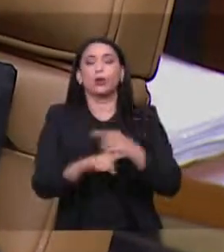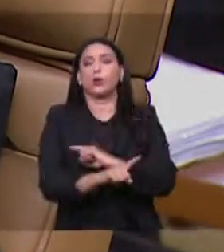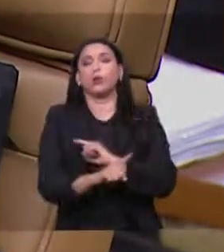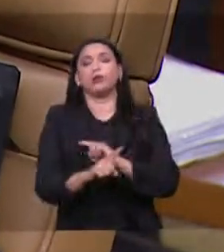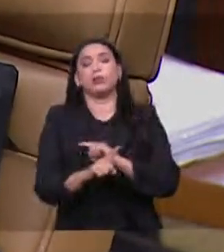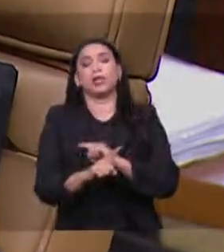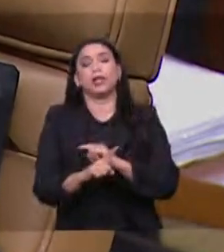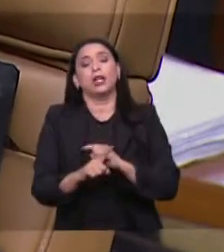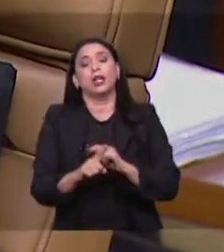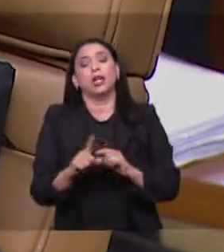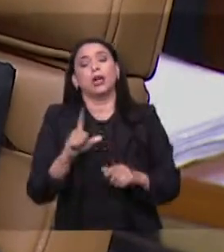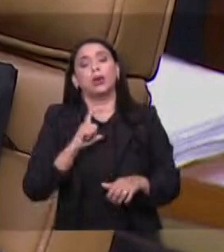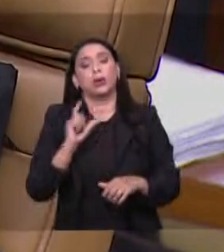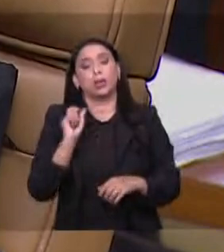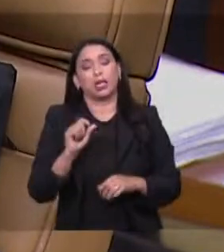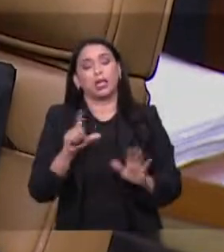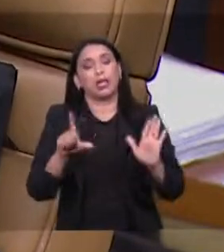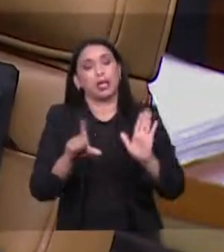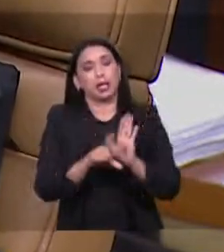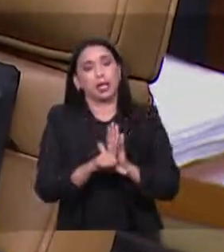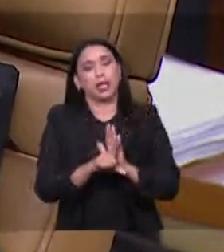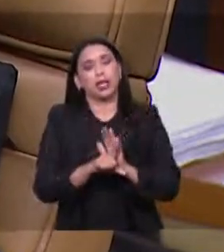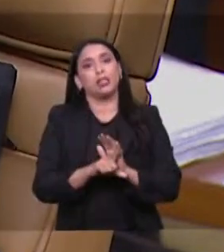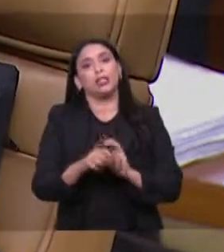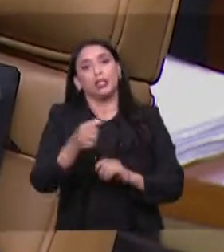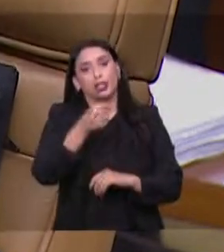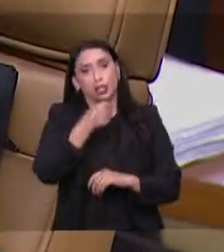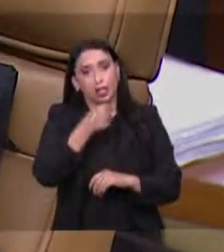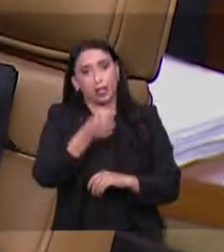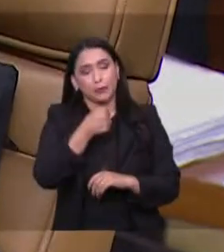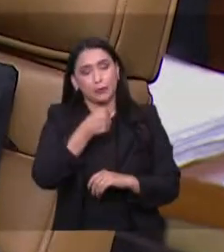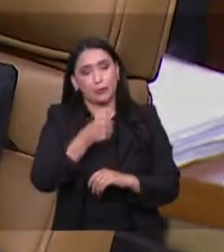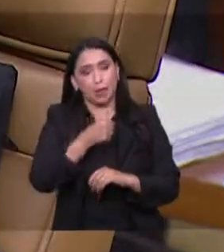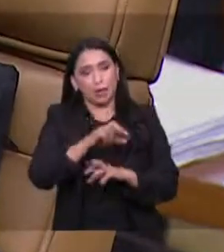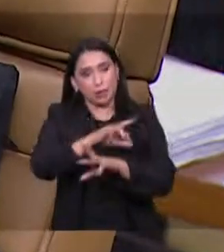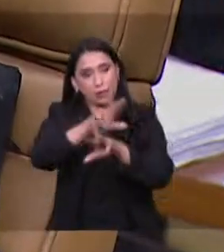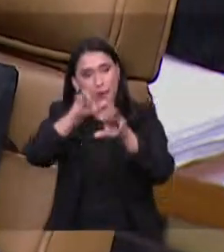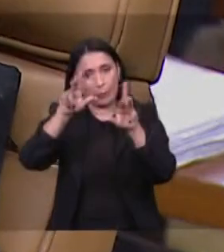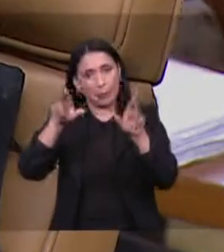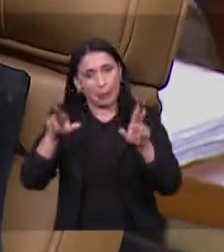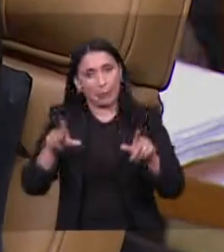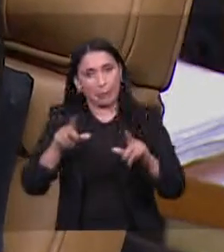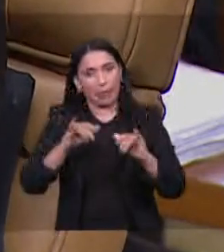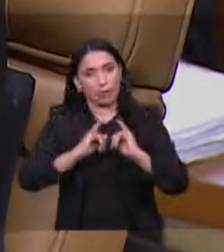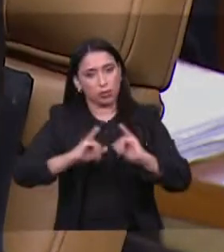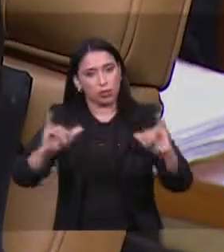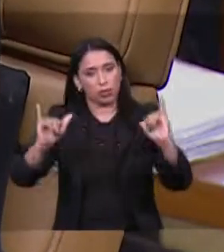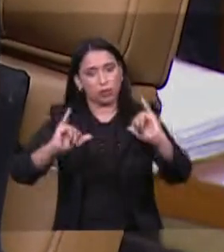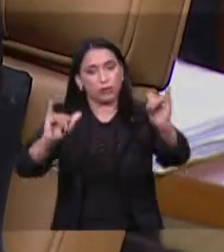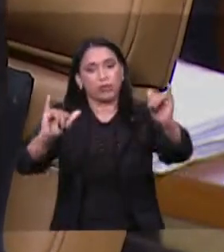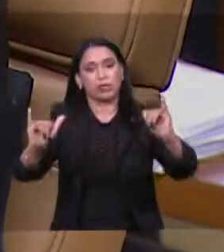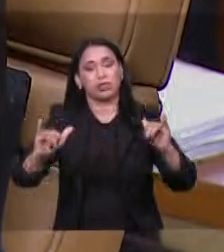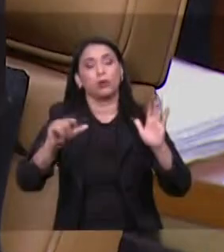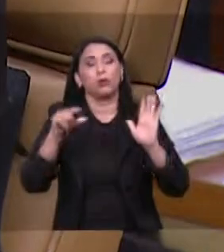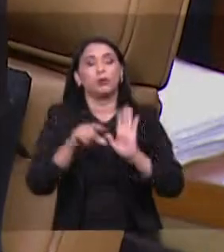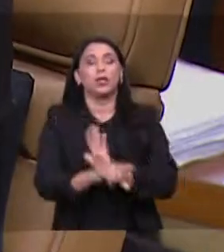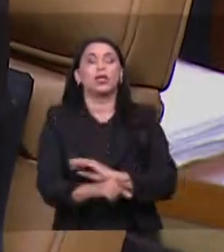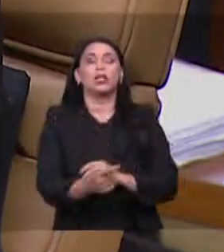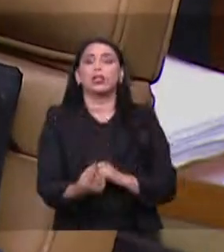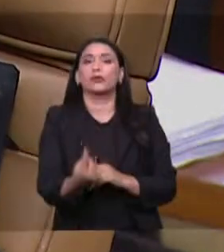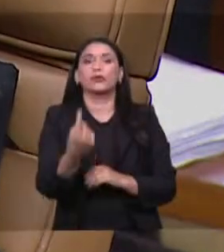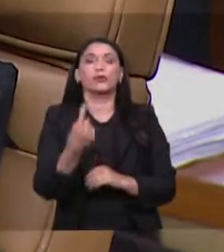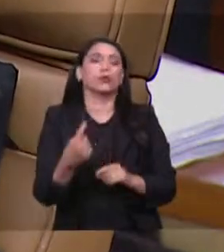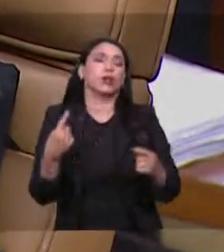declaração da revogação da lei de imprensa e há, no meu modo de ver aqui, só em relação a esse parágrafo único,